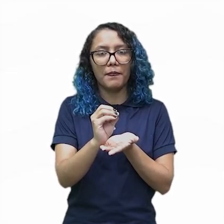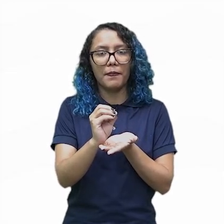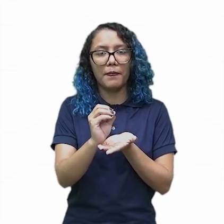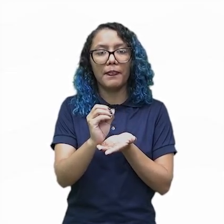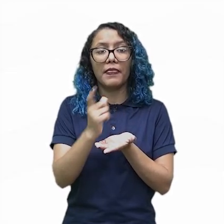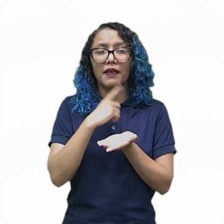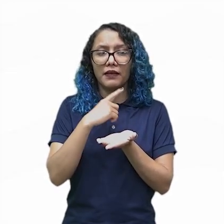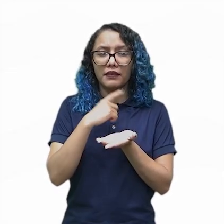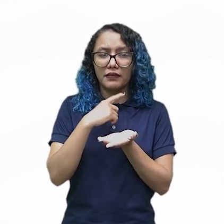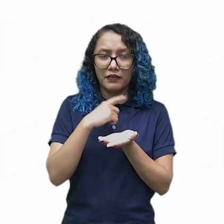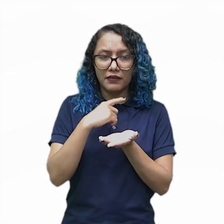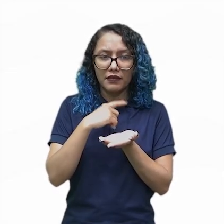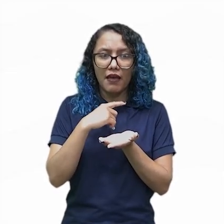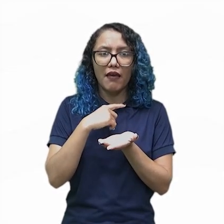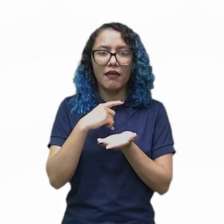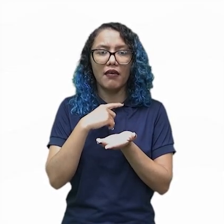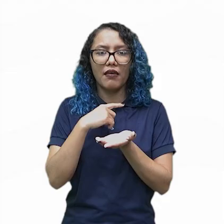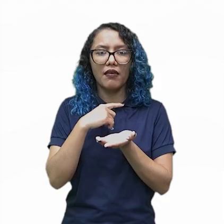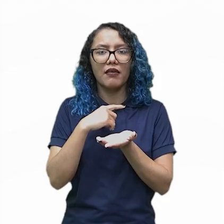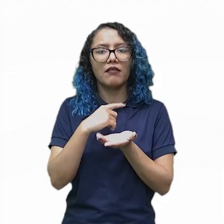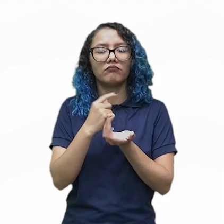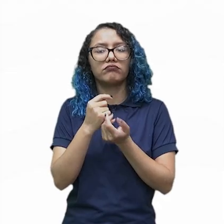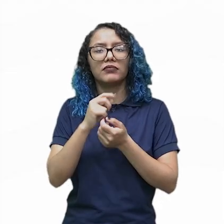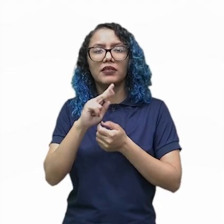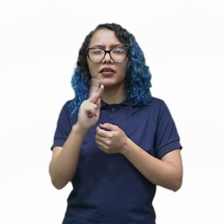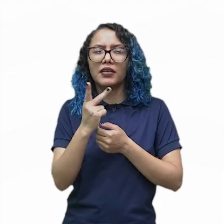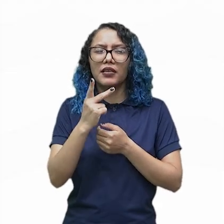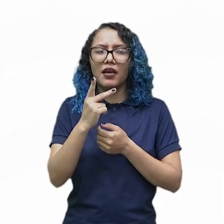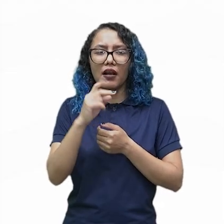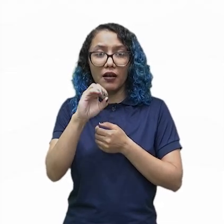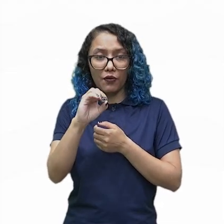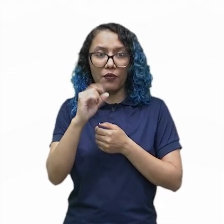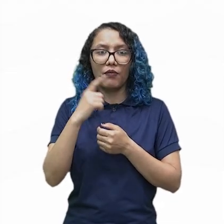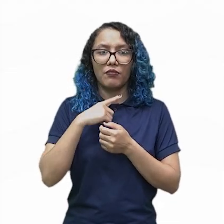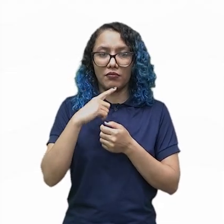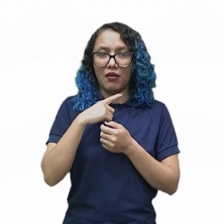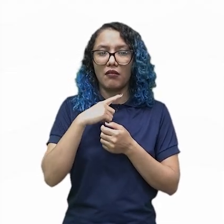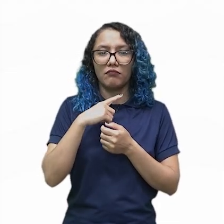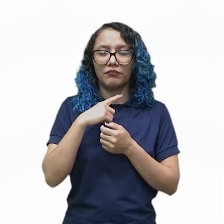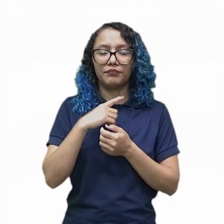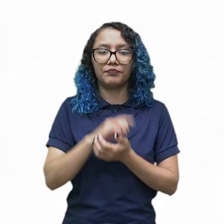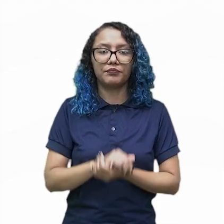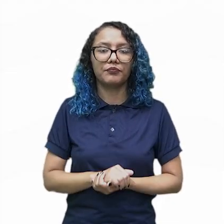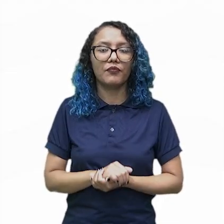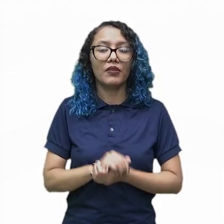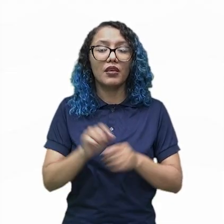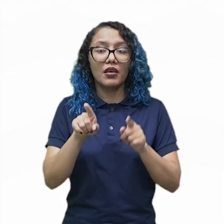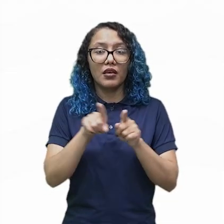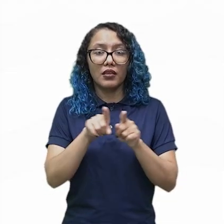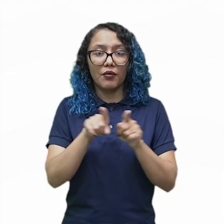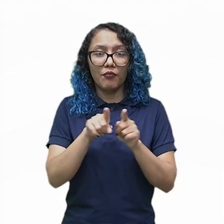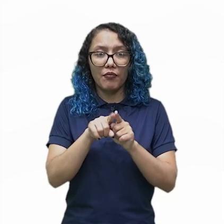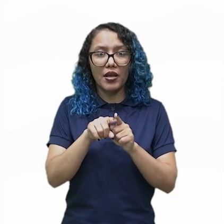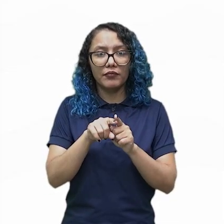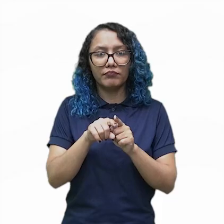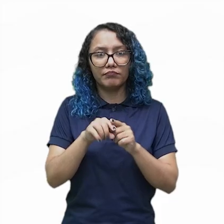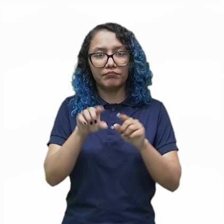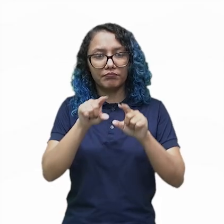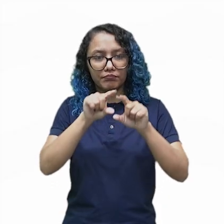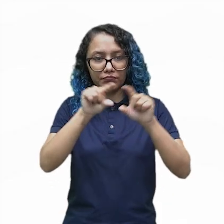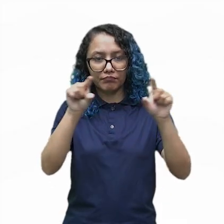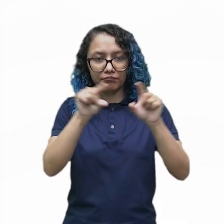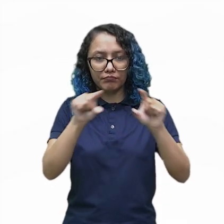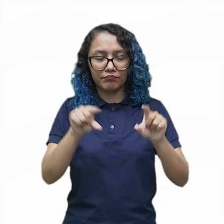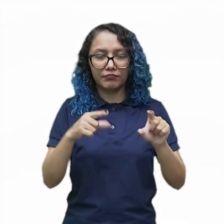presença da hidroxila na sua composição, ok? E aí tem a fórmula como a gente está vendo aí,